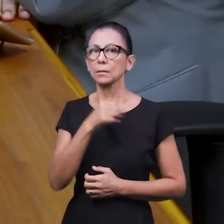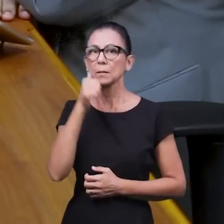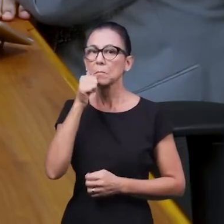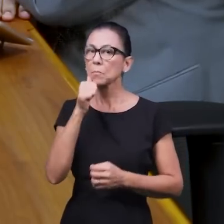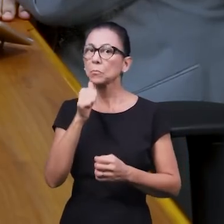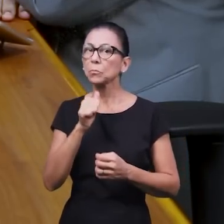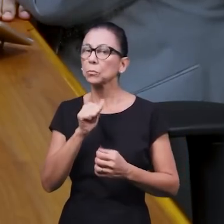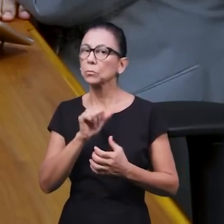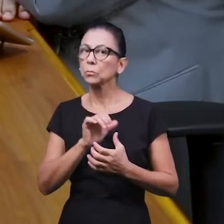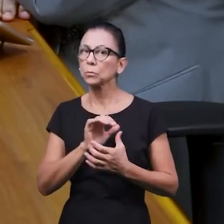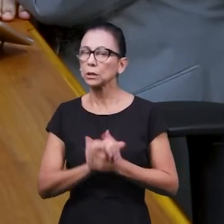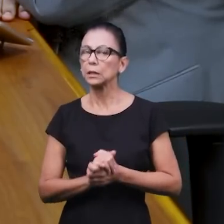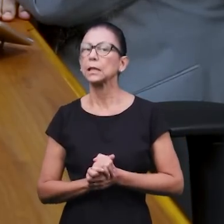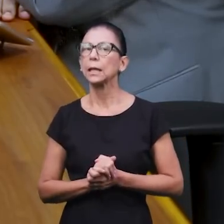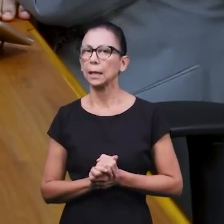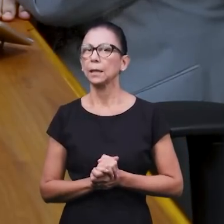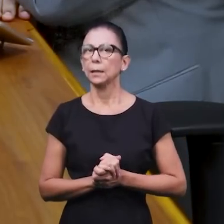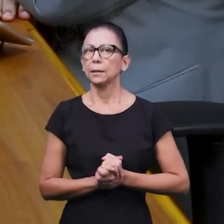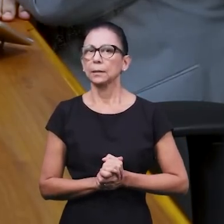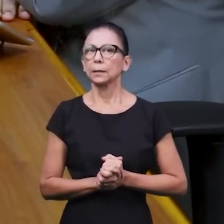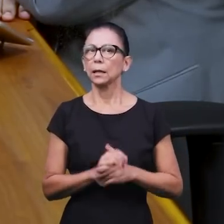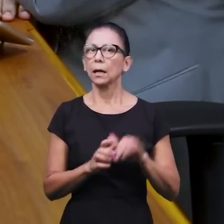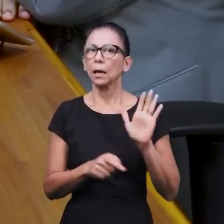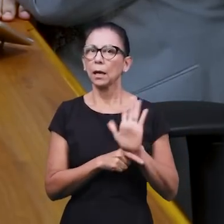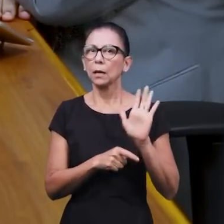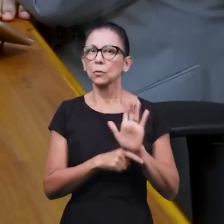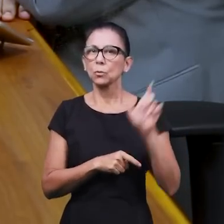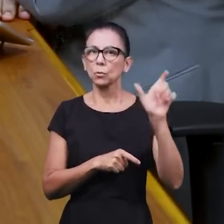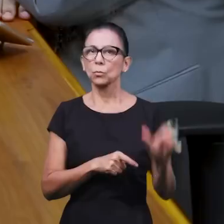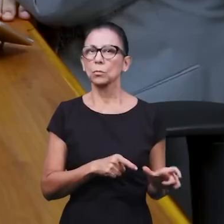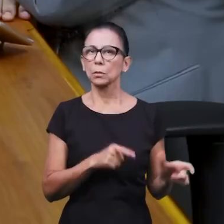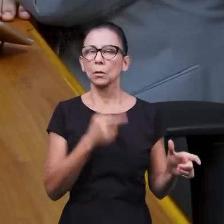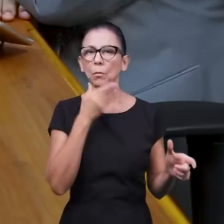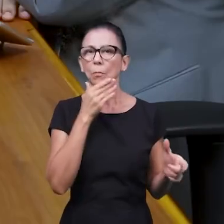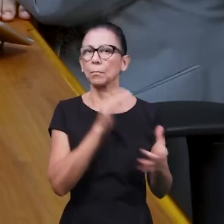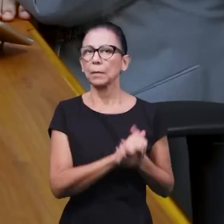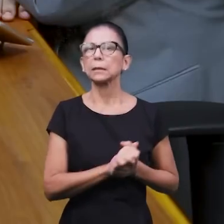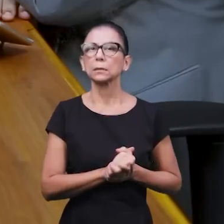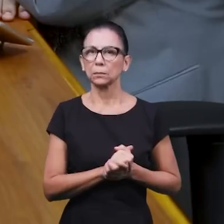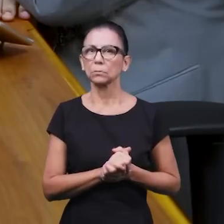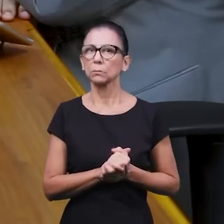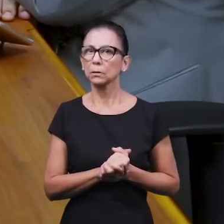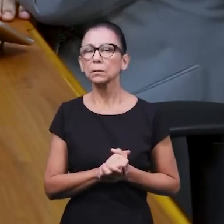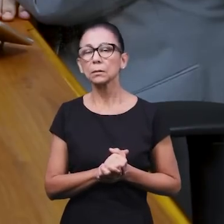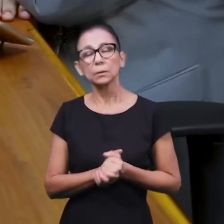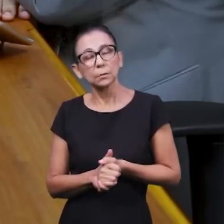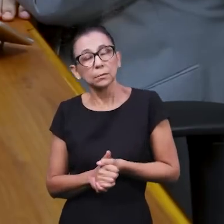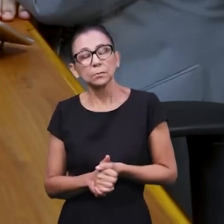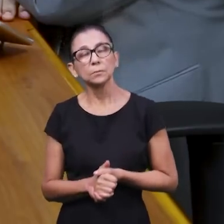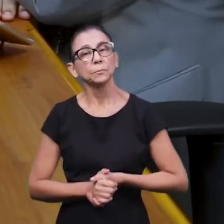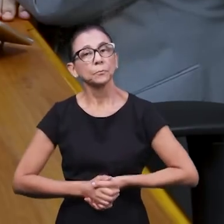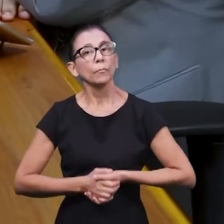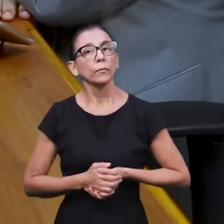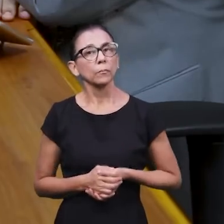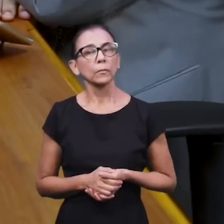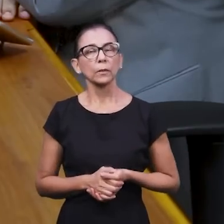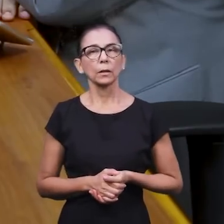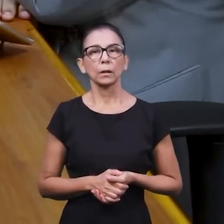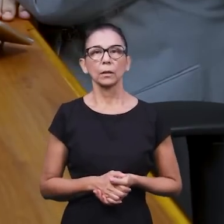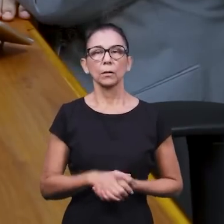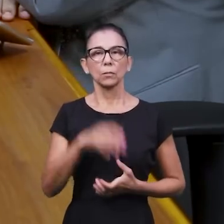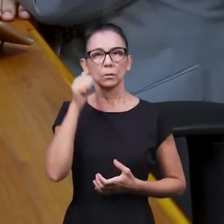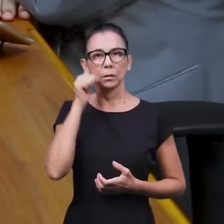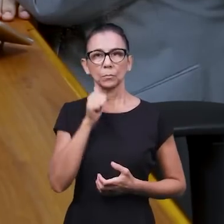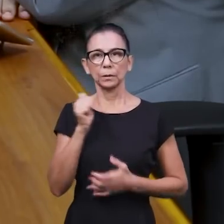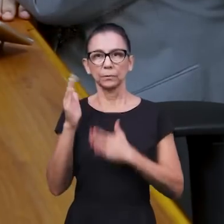né? Mulheres que vão na frente para proteger a casa, vão deixar o mal acontecer dentro da casa dela. E a casa dela está sendo até